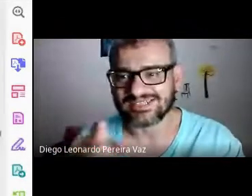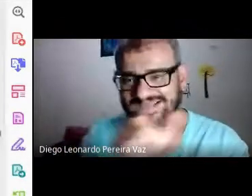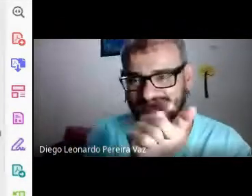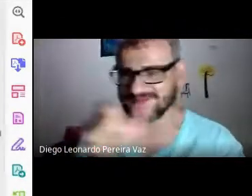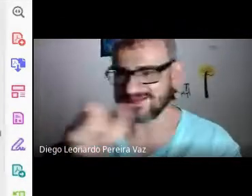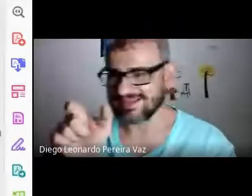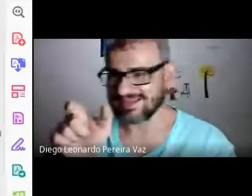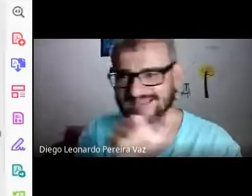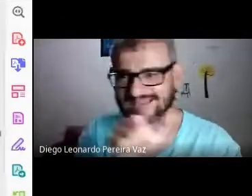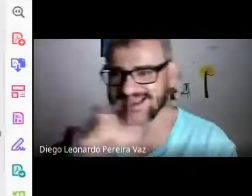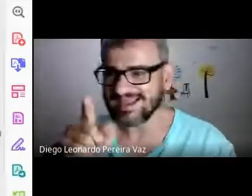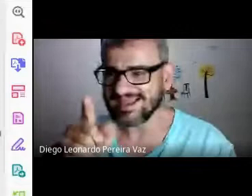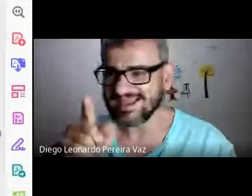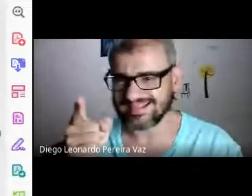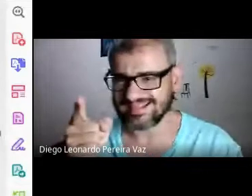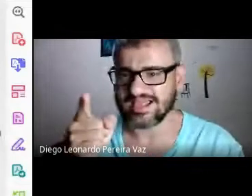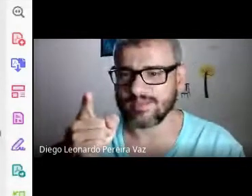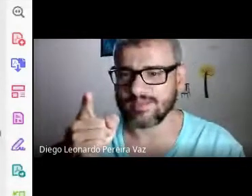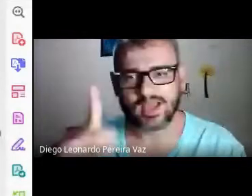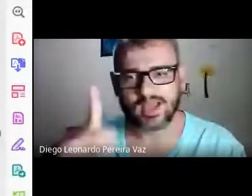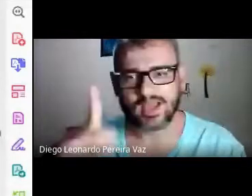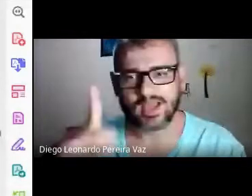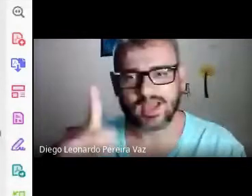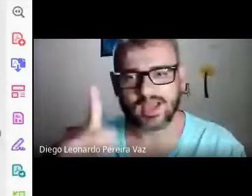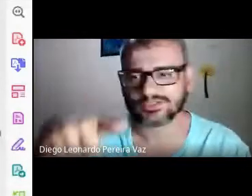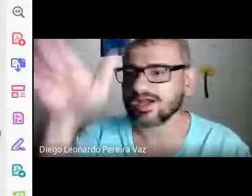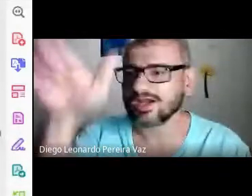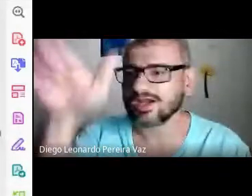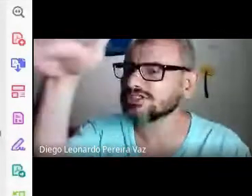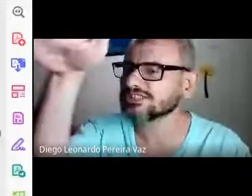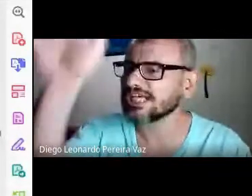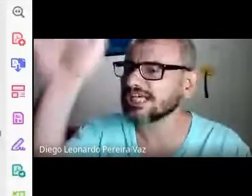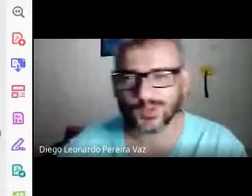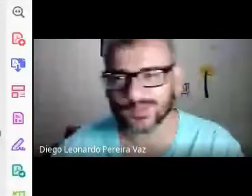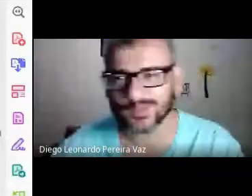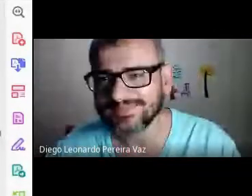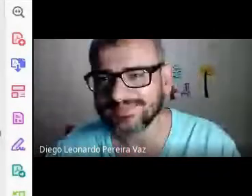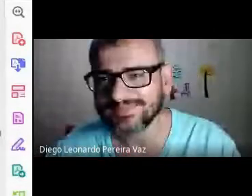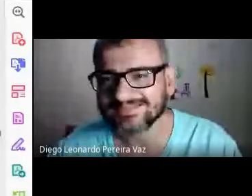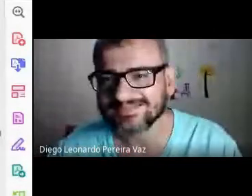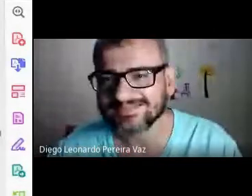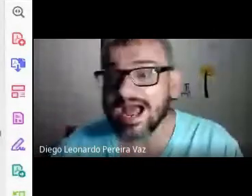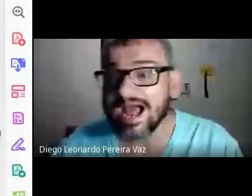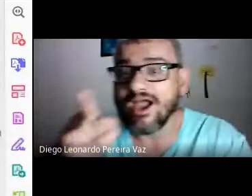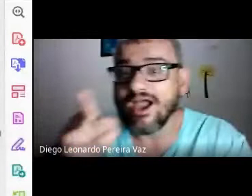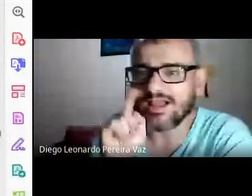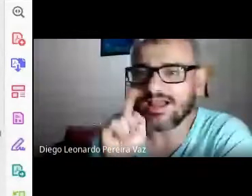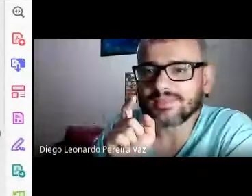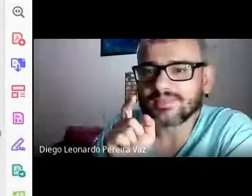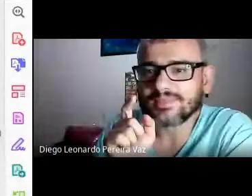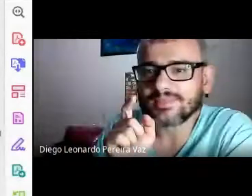Eita, já tá pronto. Não, é,